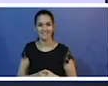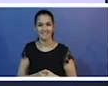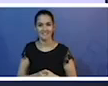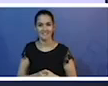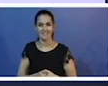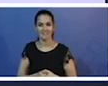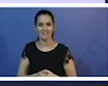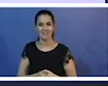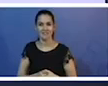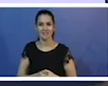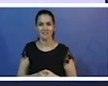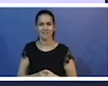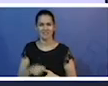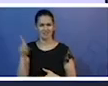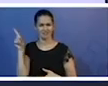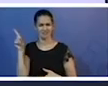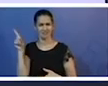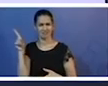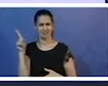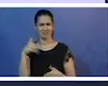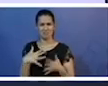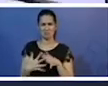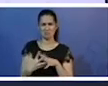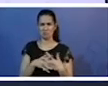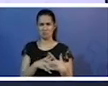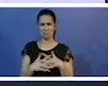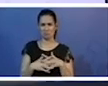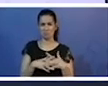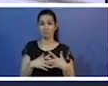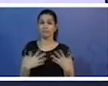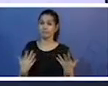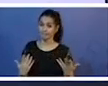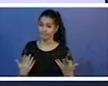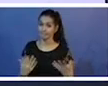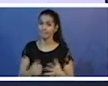Nossa, professor, que imagem complicada, hein? Bom, gente,